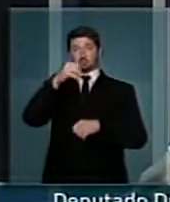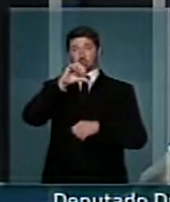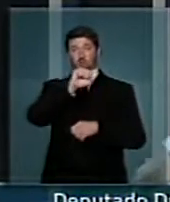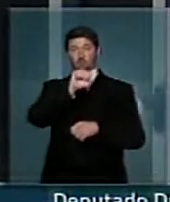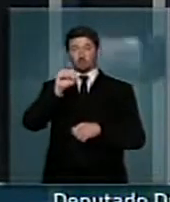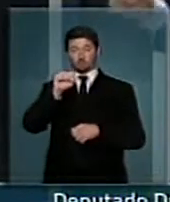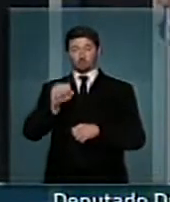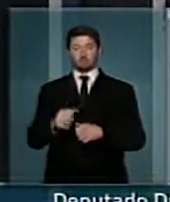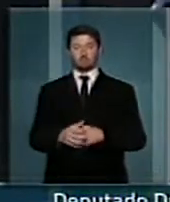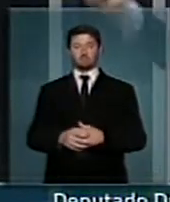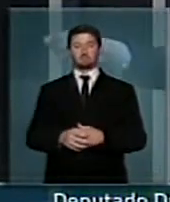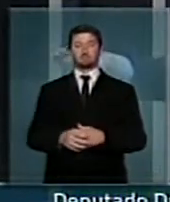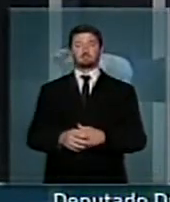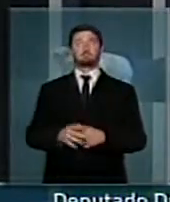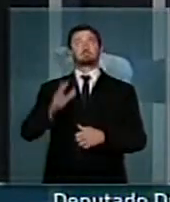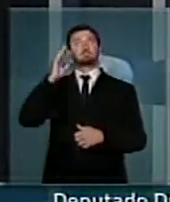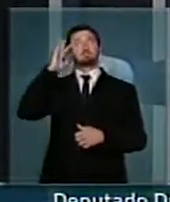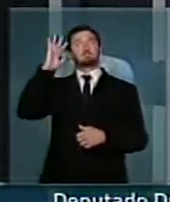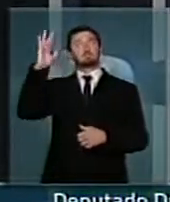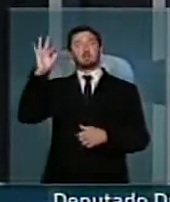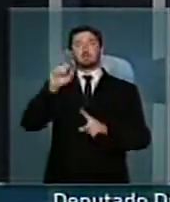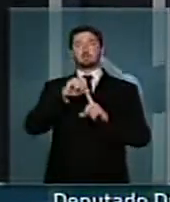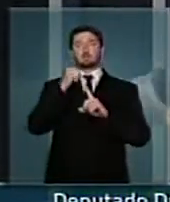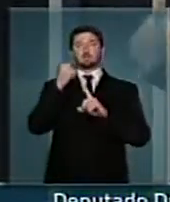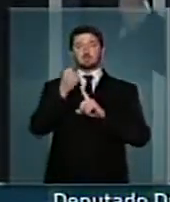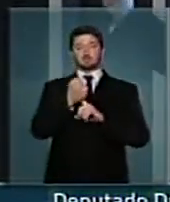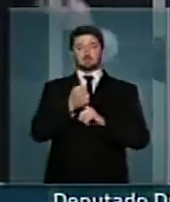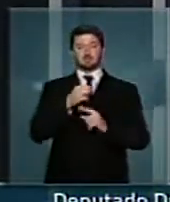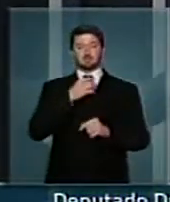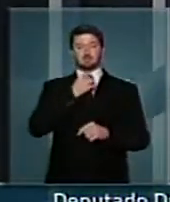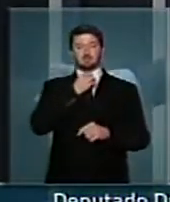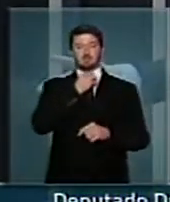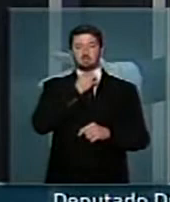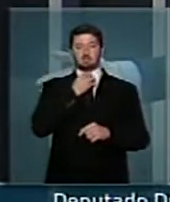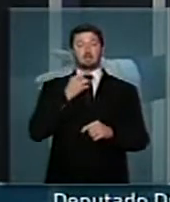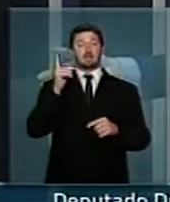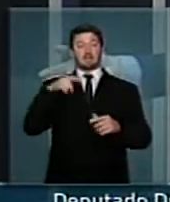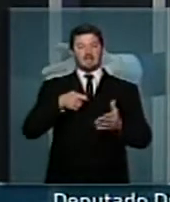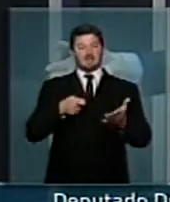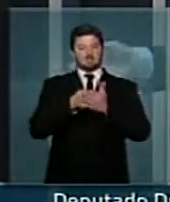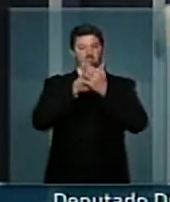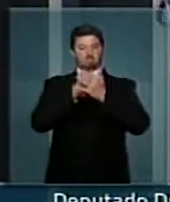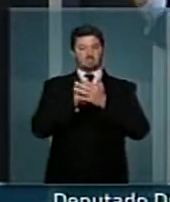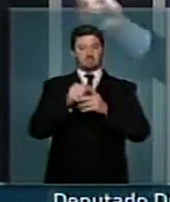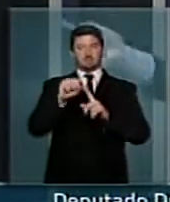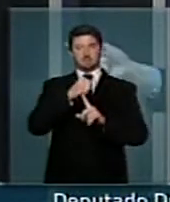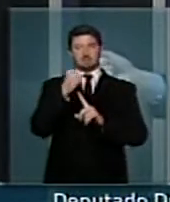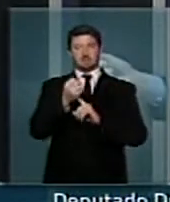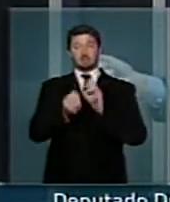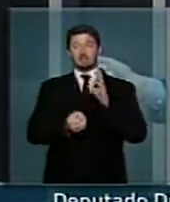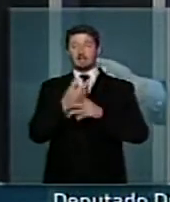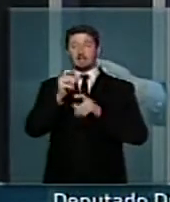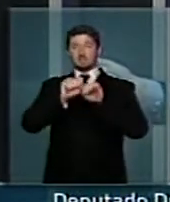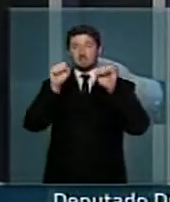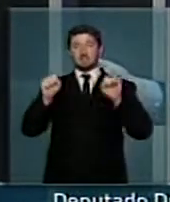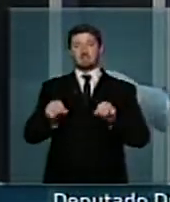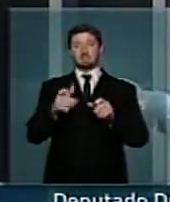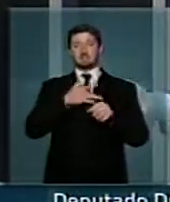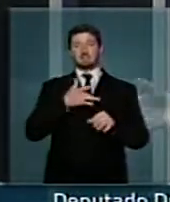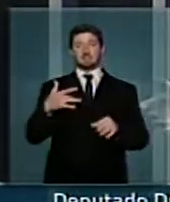1988 teve a visão social, por força da pressão da sociedade, de criar um dos sistemas de